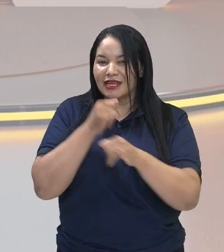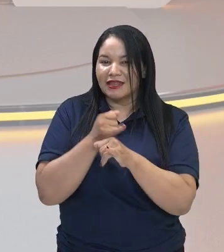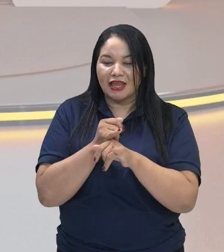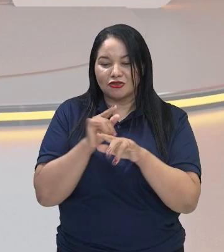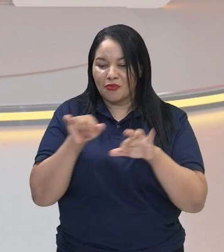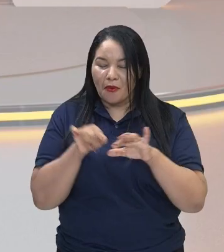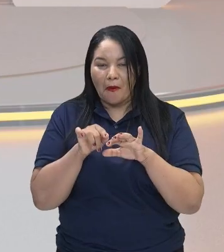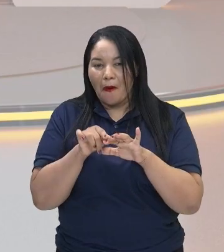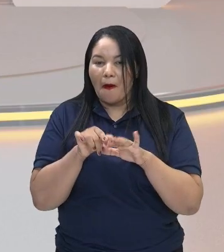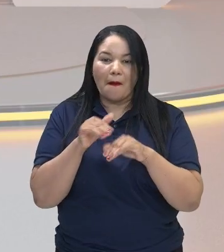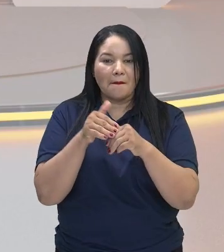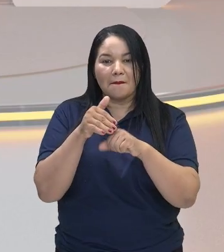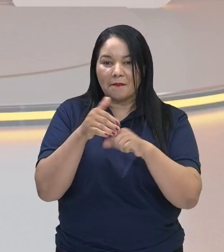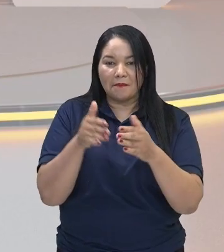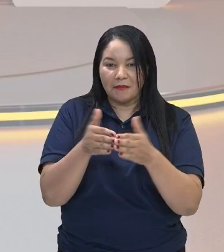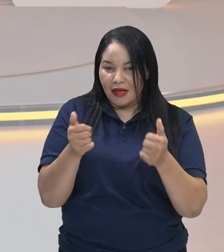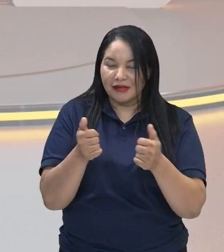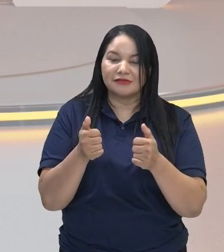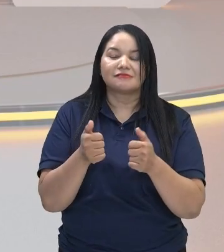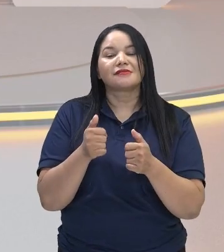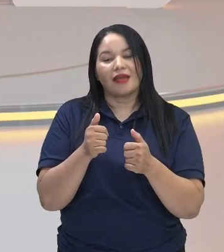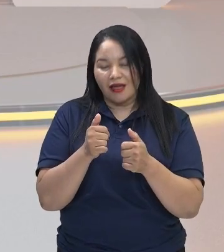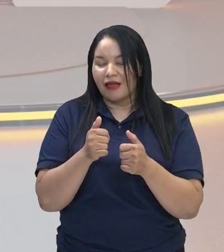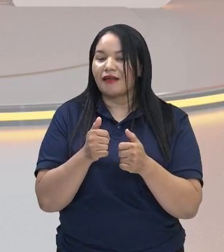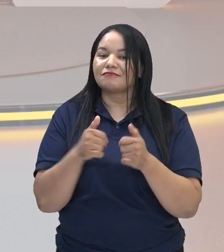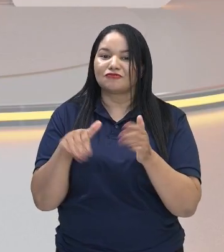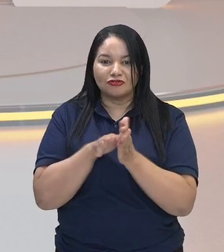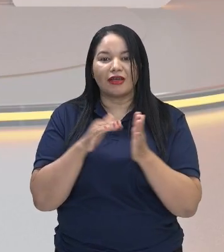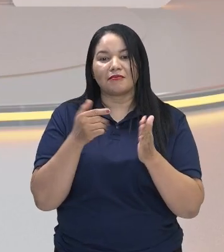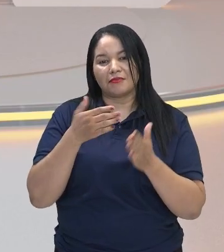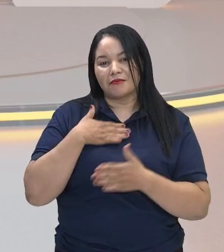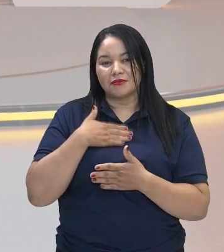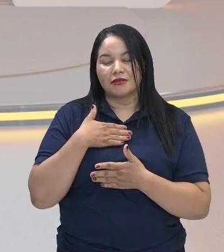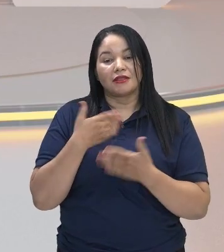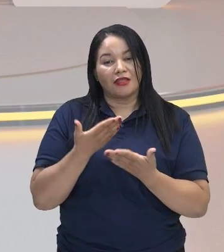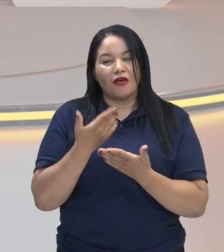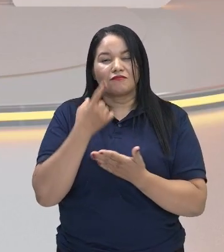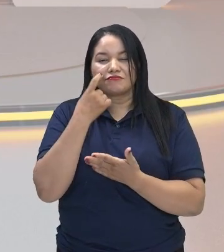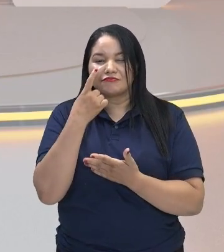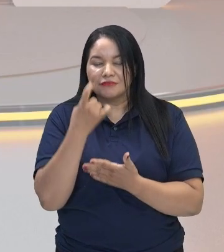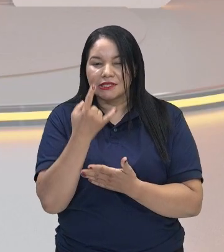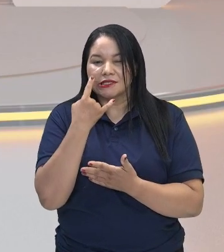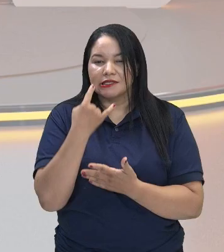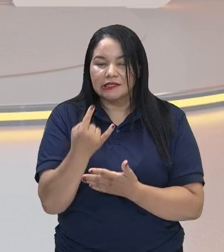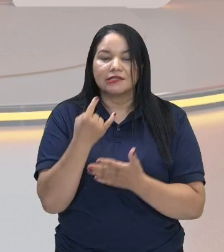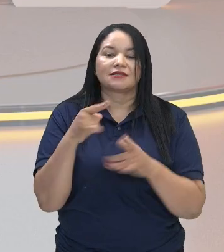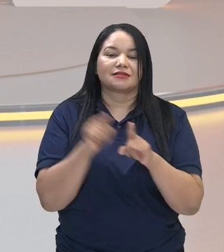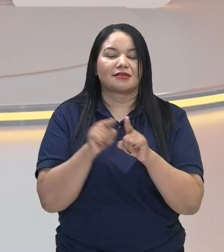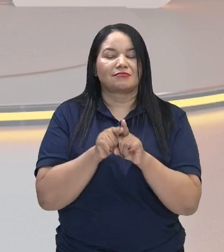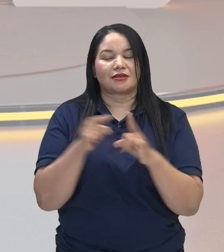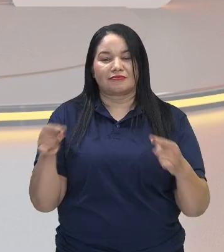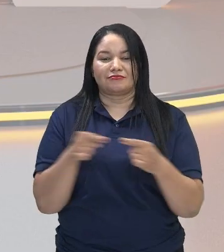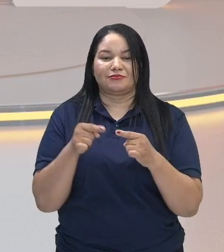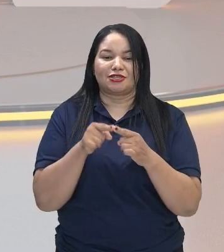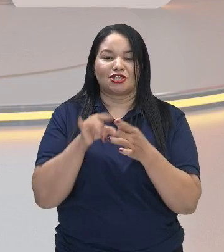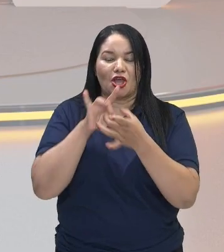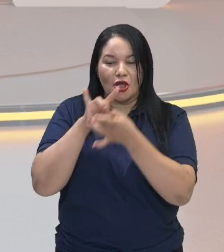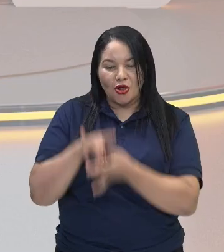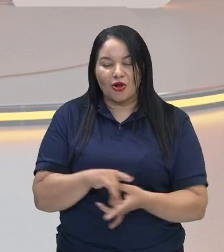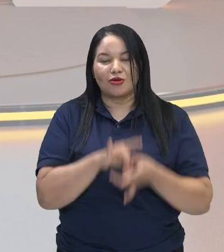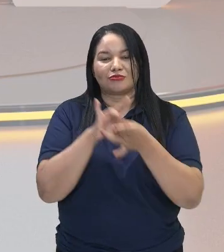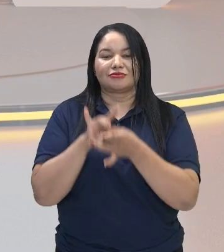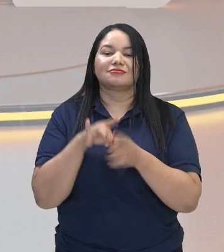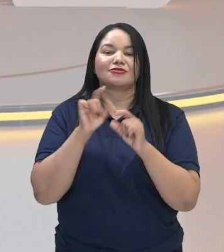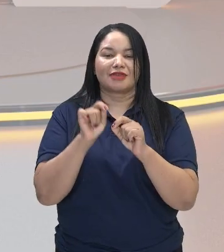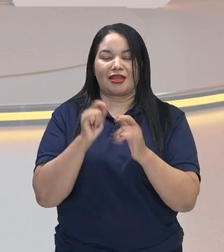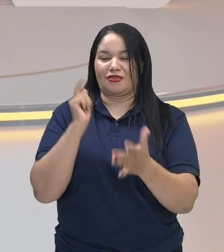mim, satisfiz. Fui seduzido pela indústria cultural e atendi aí o fenômeno da globalização com um